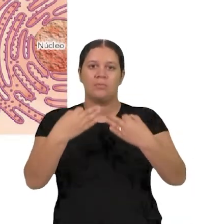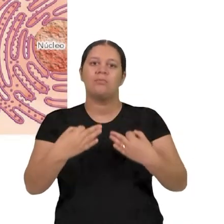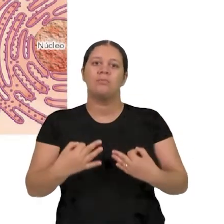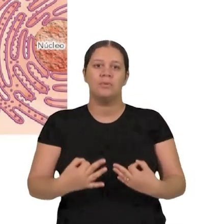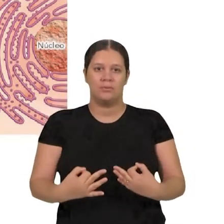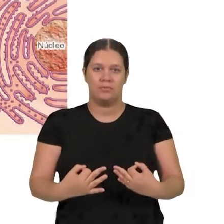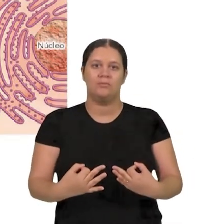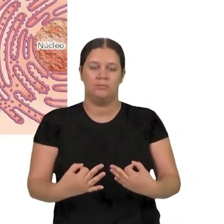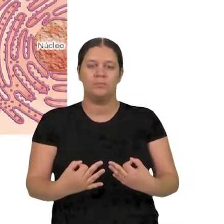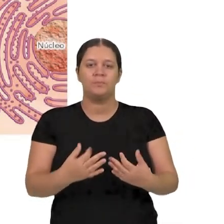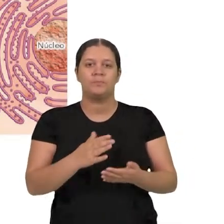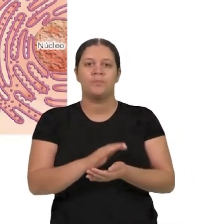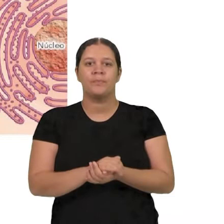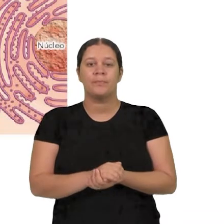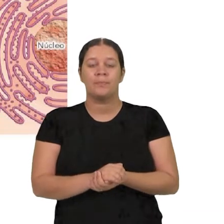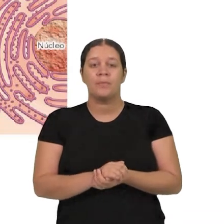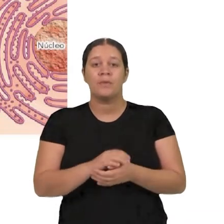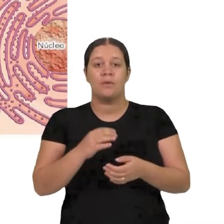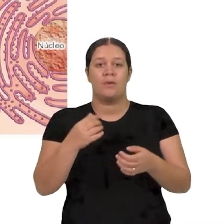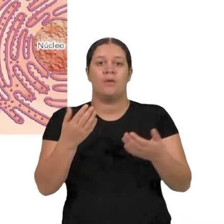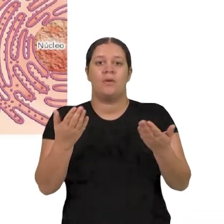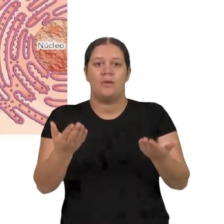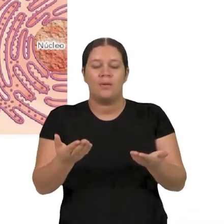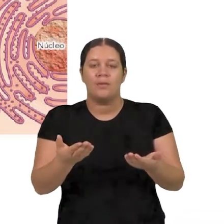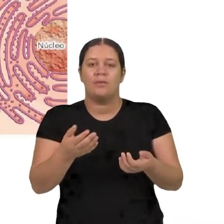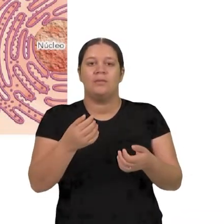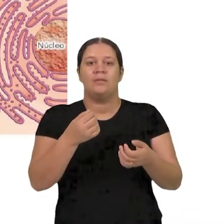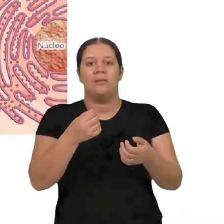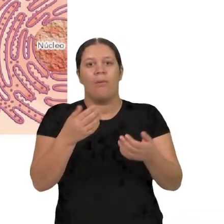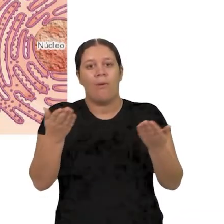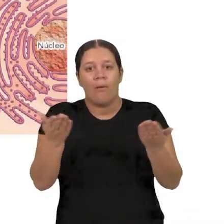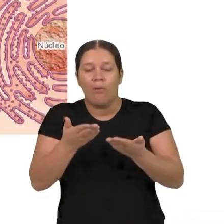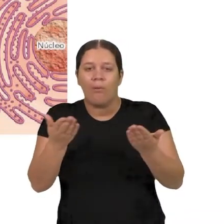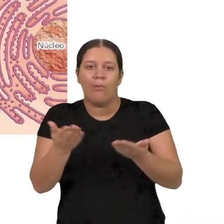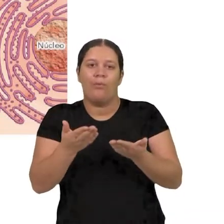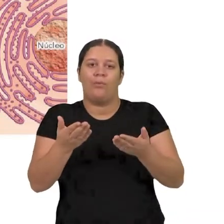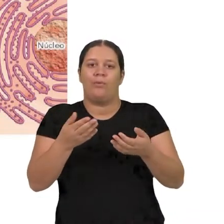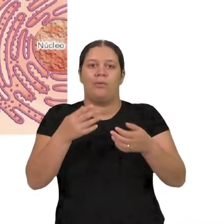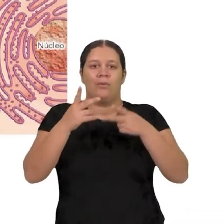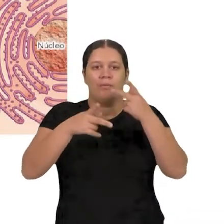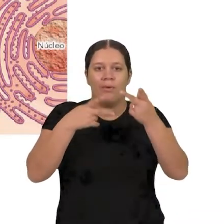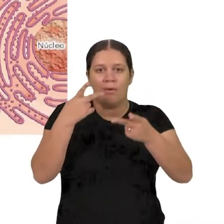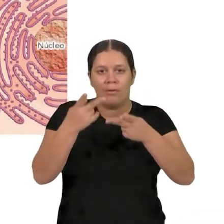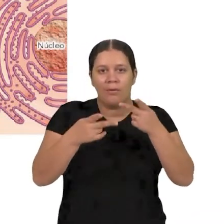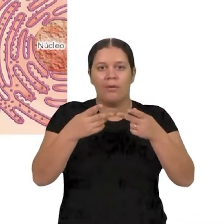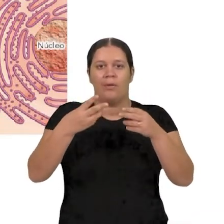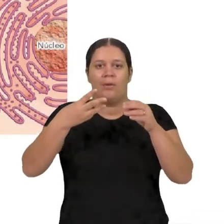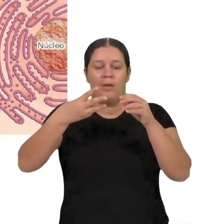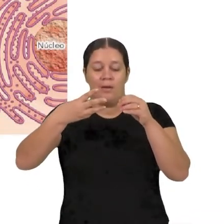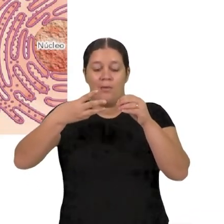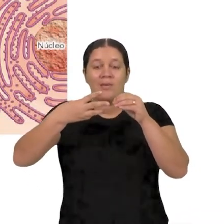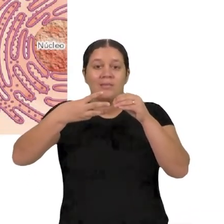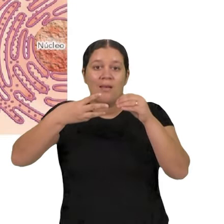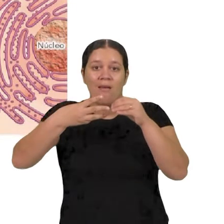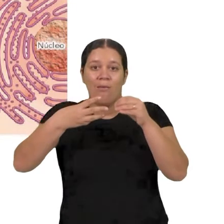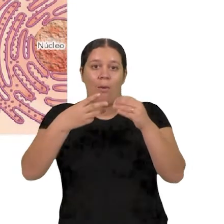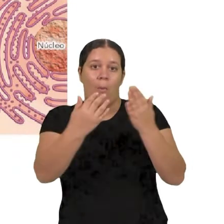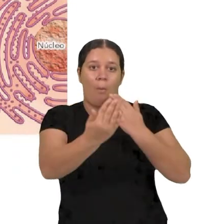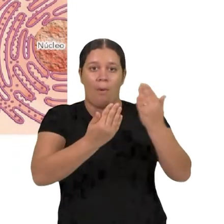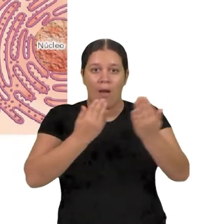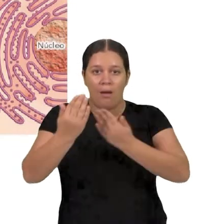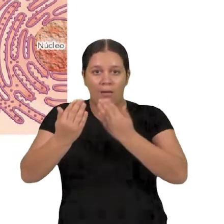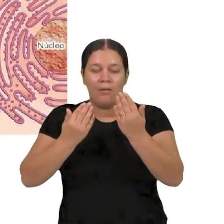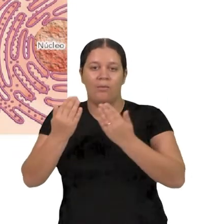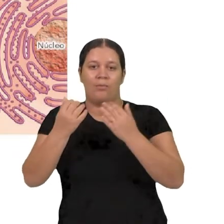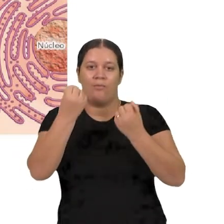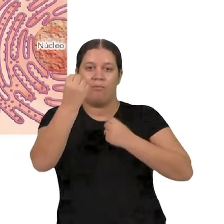ser enviados, tá? Então, fazendo aquela velha analogia da célula como uma fábrica, você tem